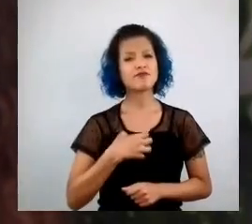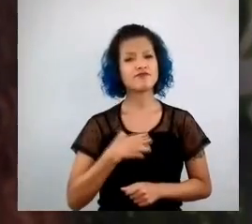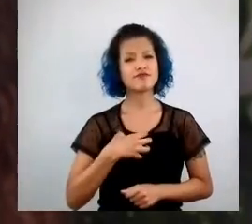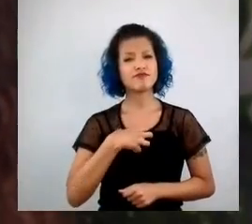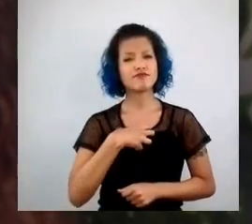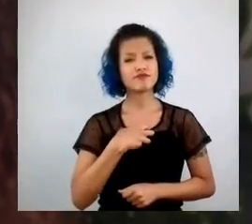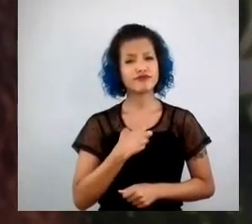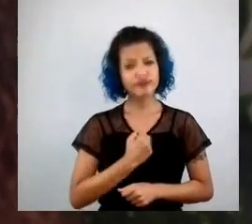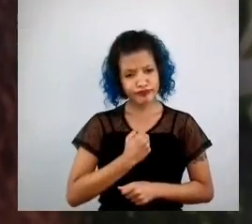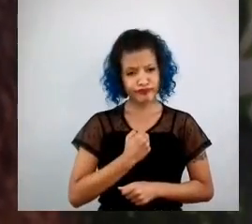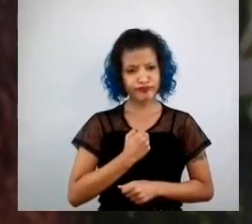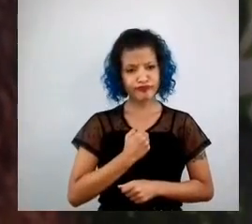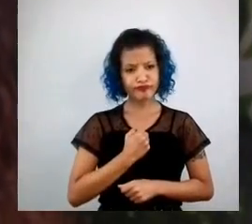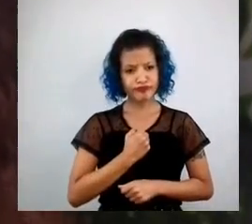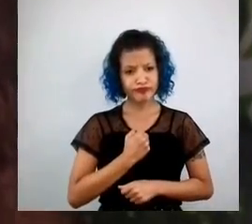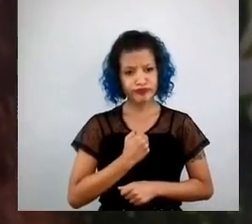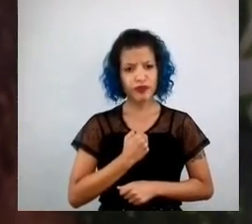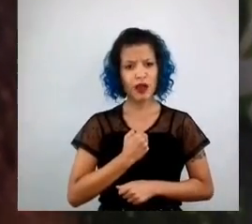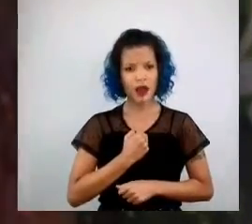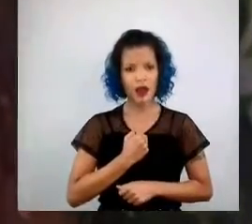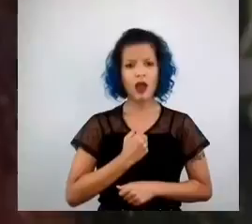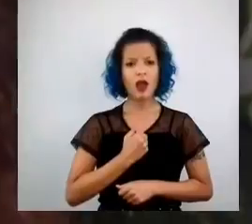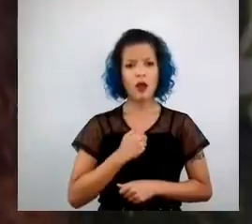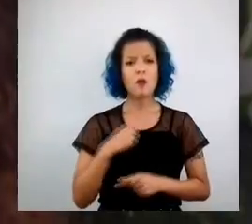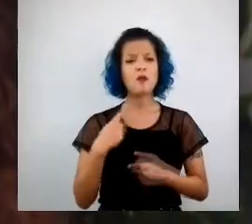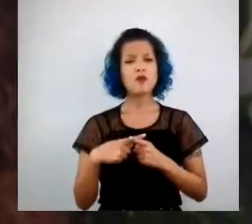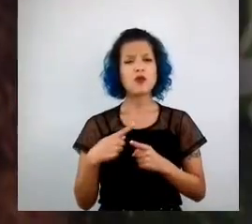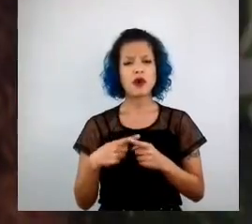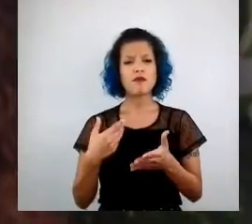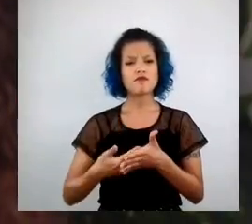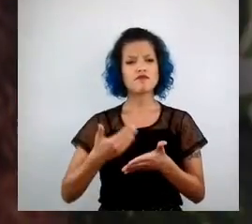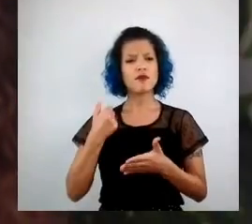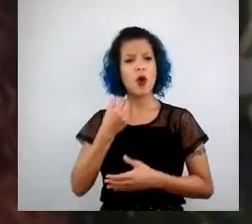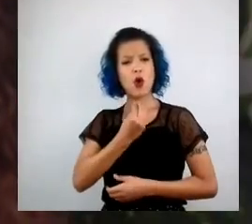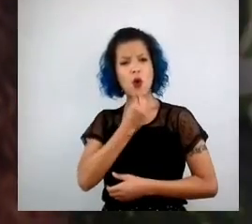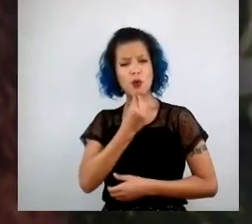tristeza por ter perdido grandes oportunidades?